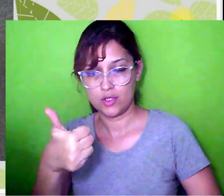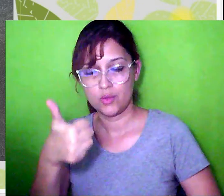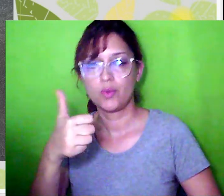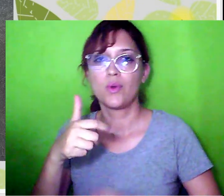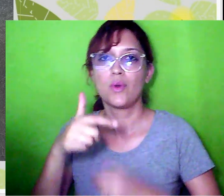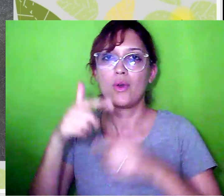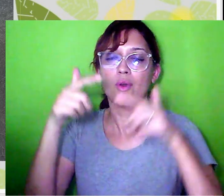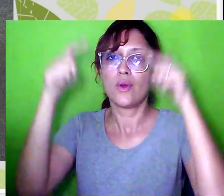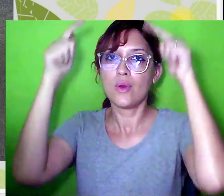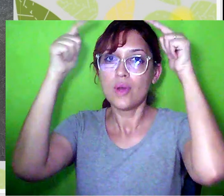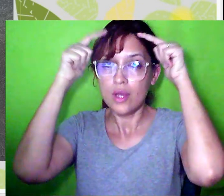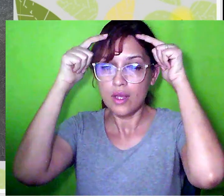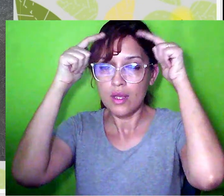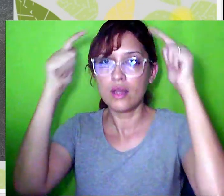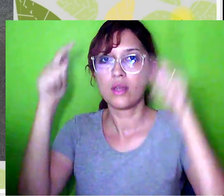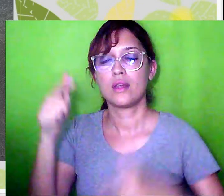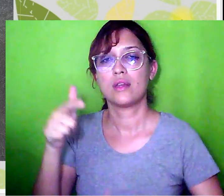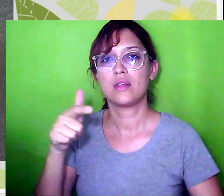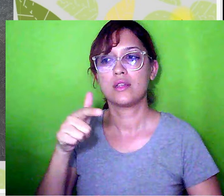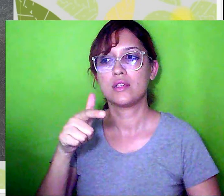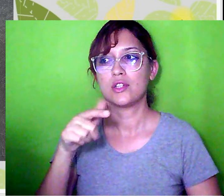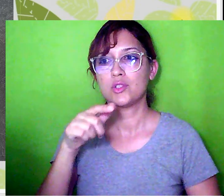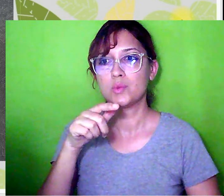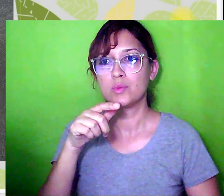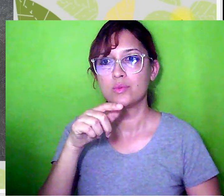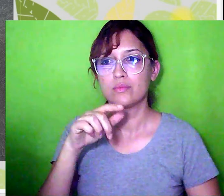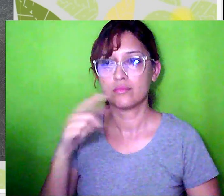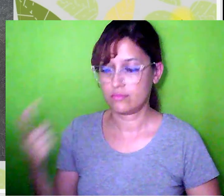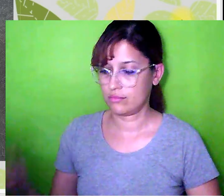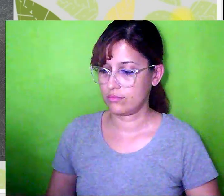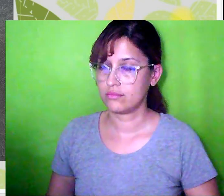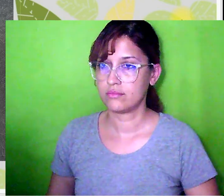Então, em 1821,